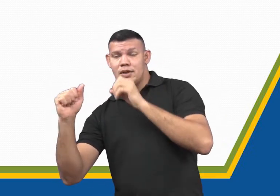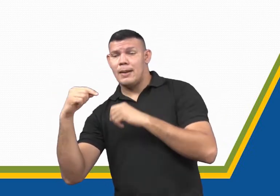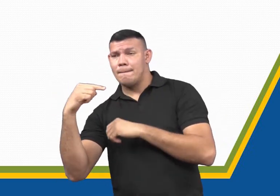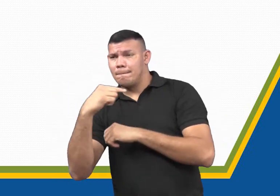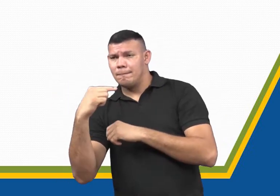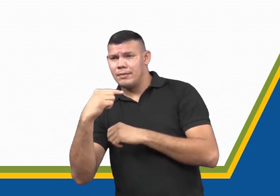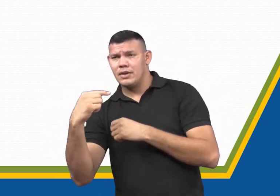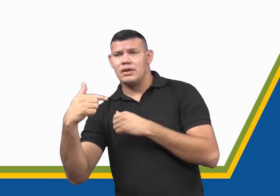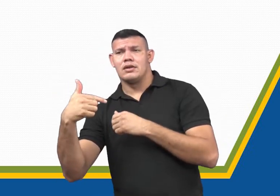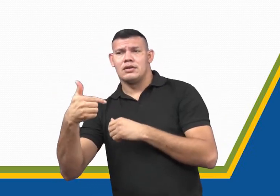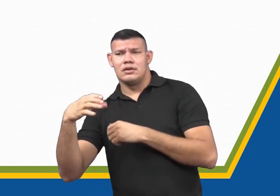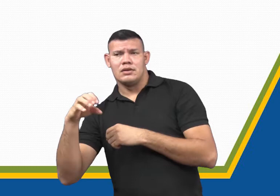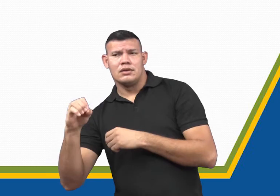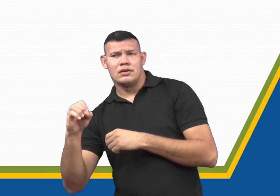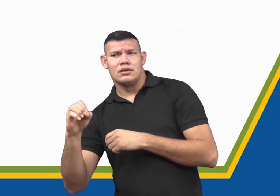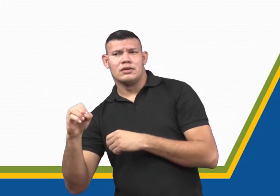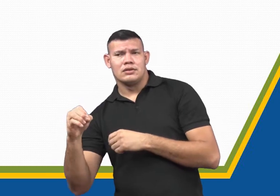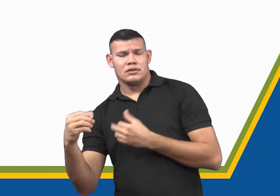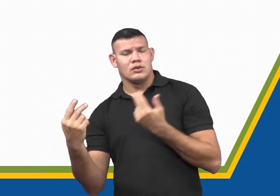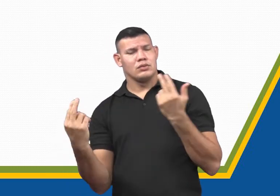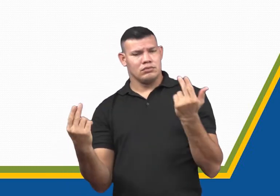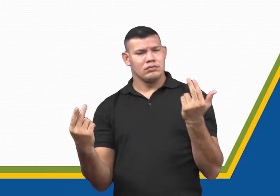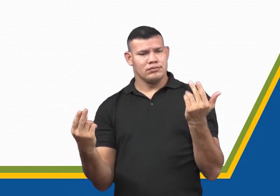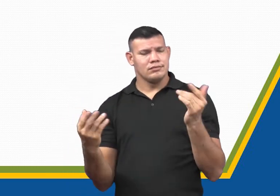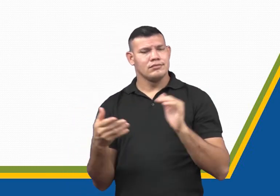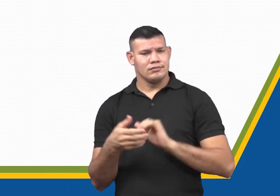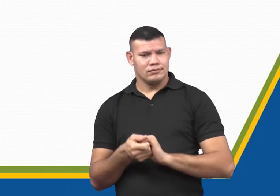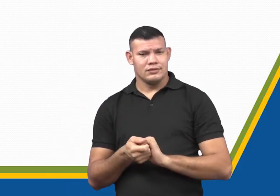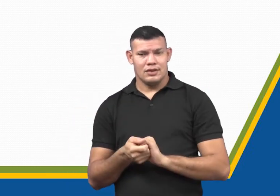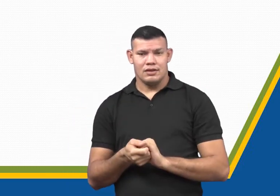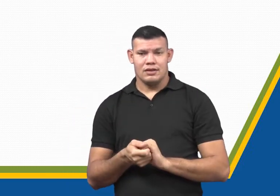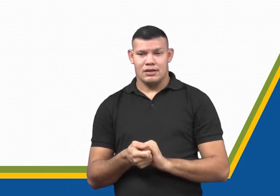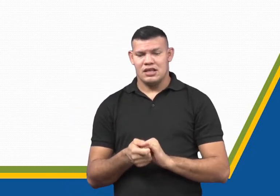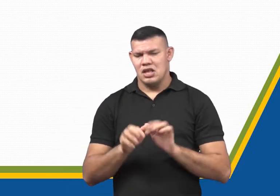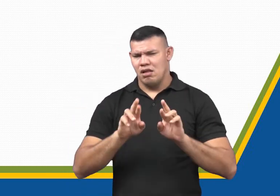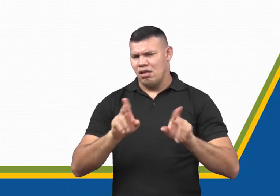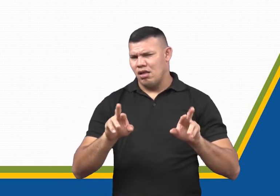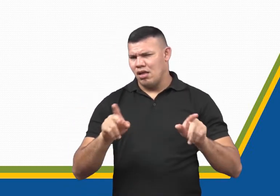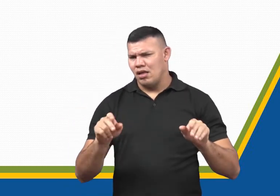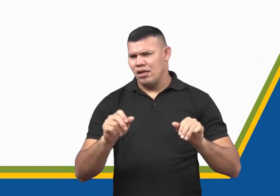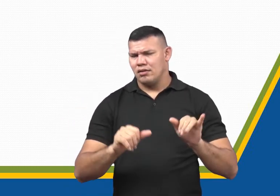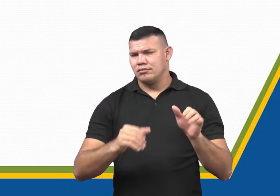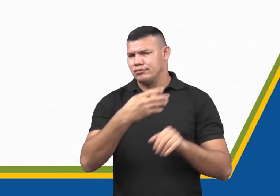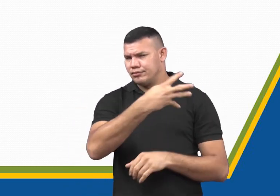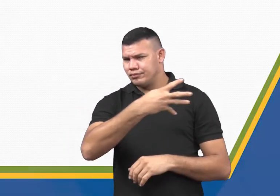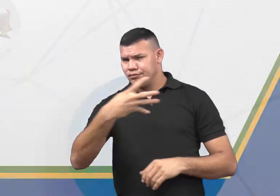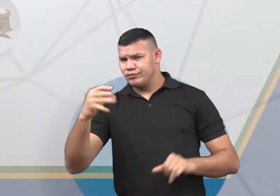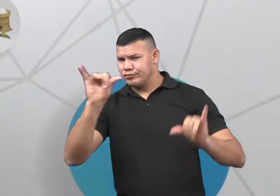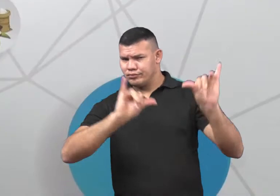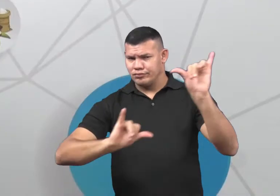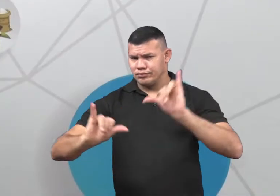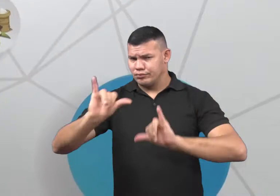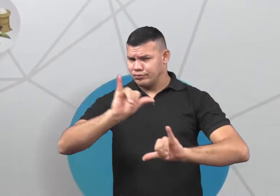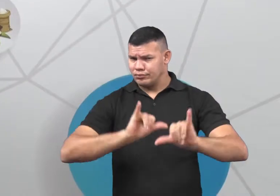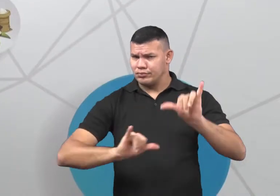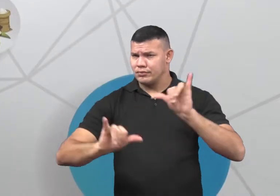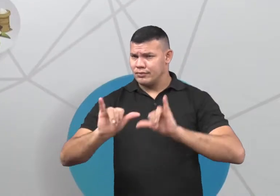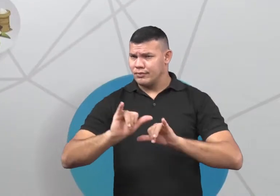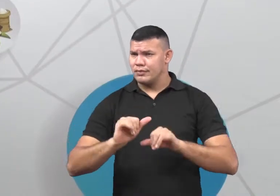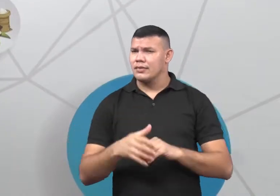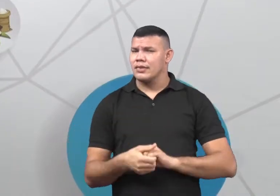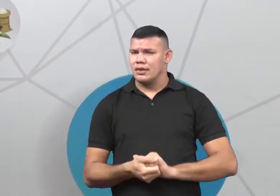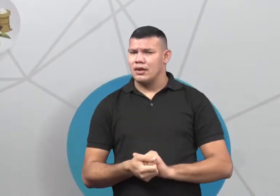são denominados isótonos porque, apesar de serem elementos químicos diferentes, terem átomos diferentes, o número